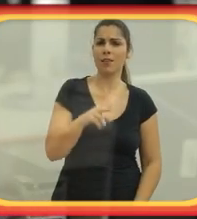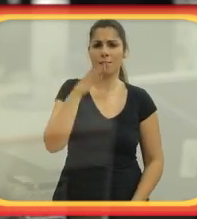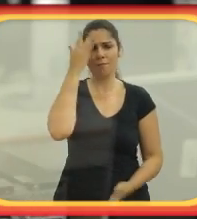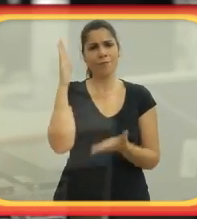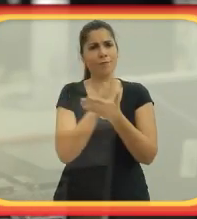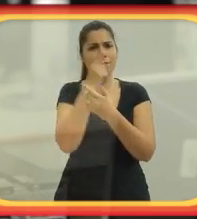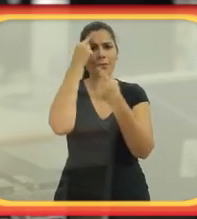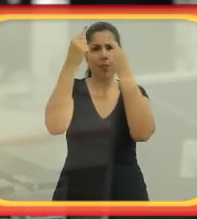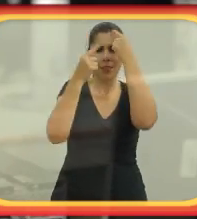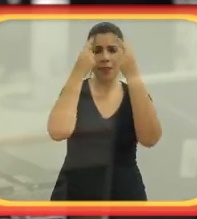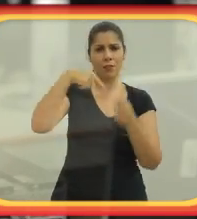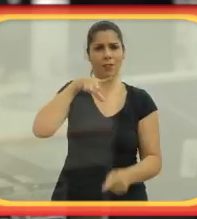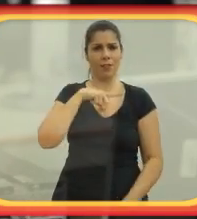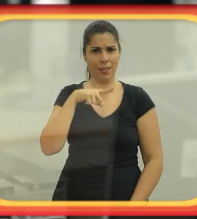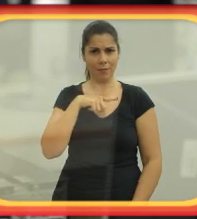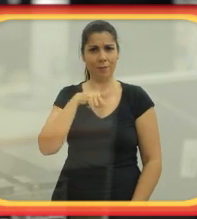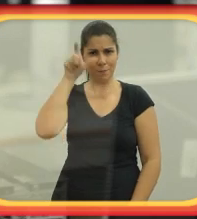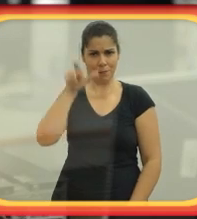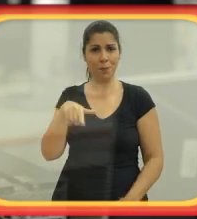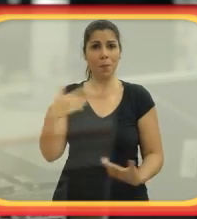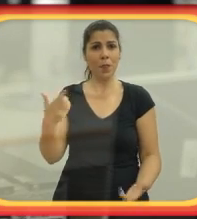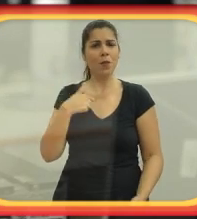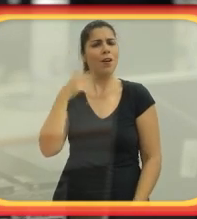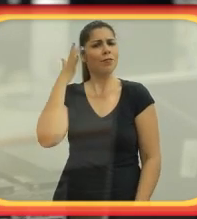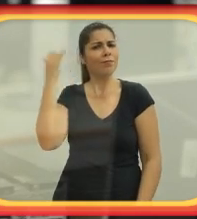o nosso sentimento, às vezes uma